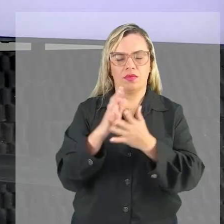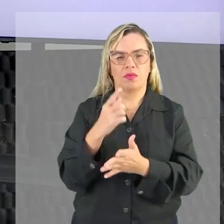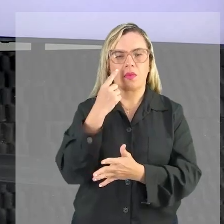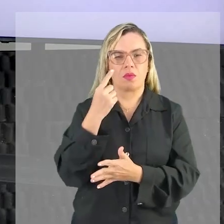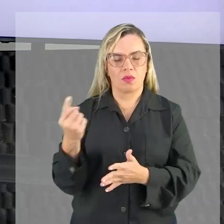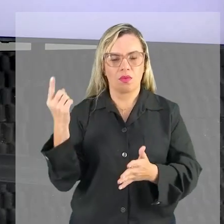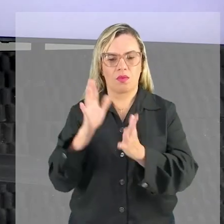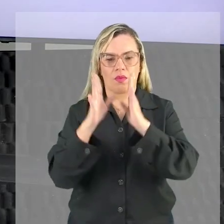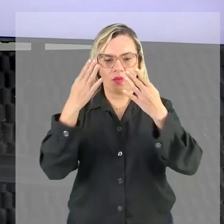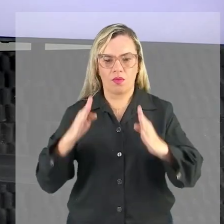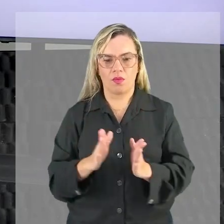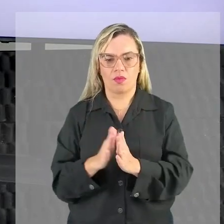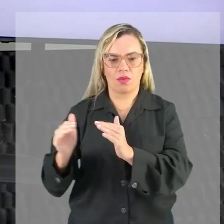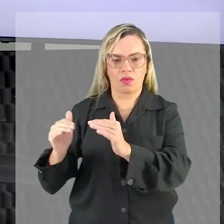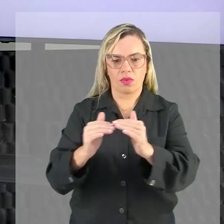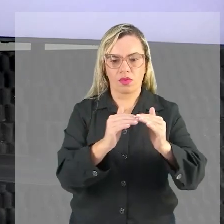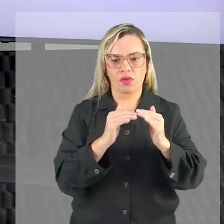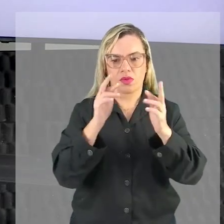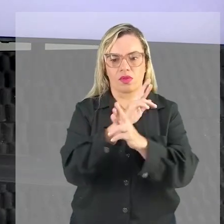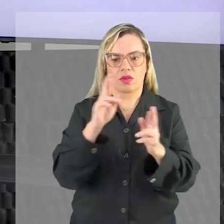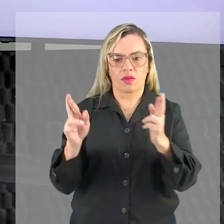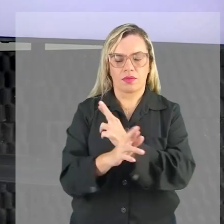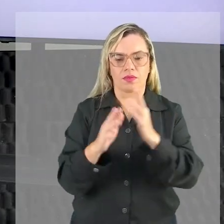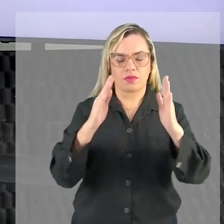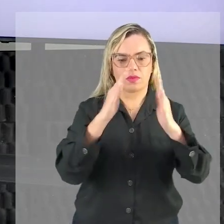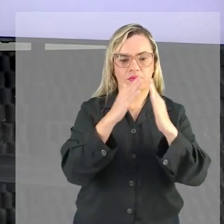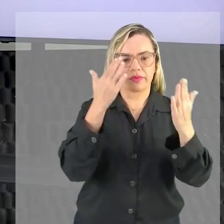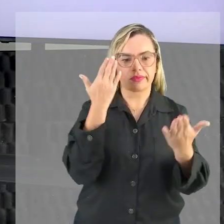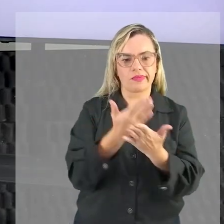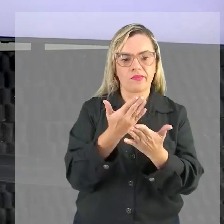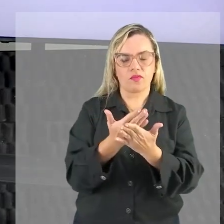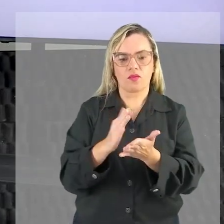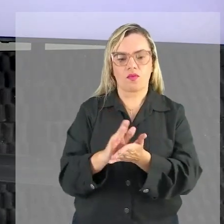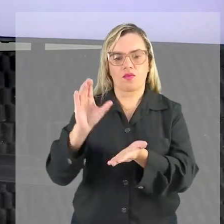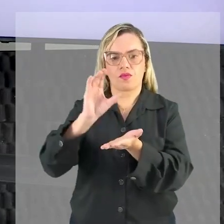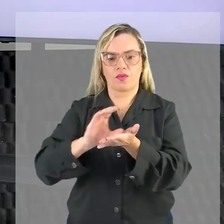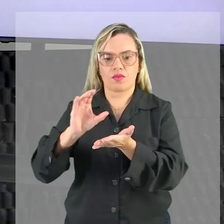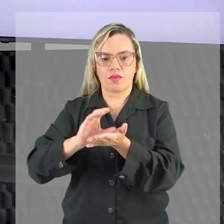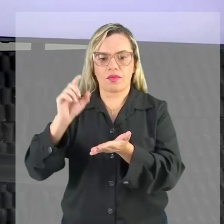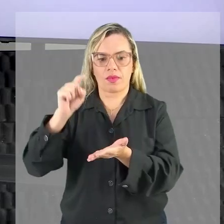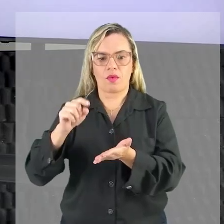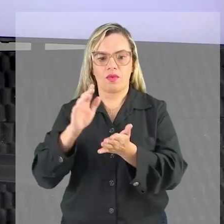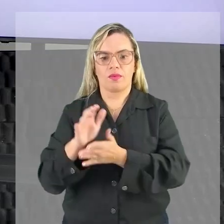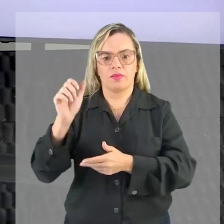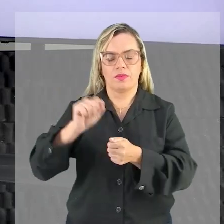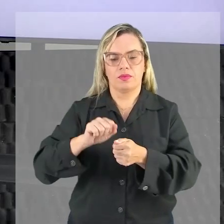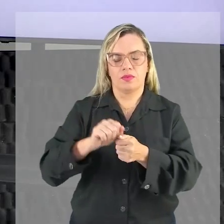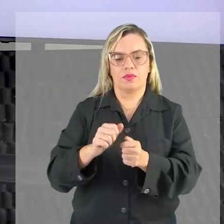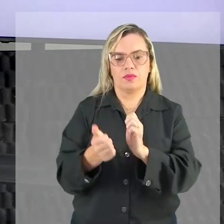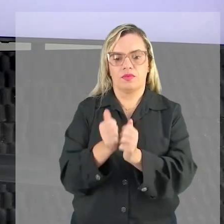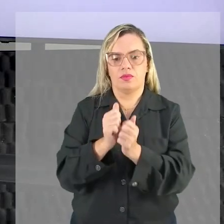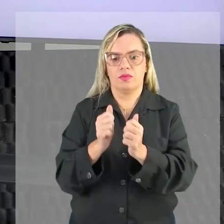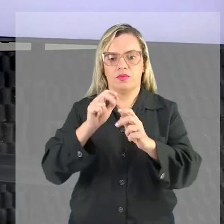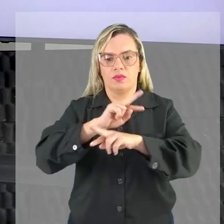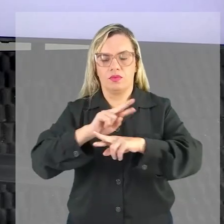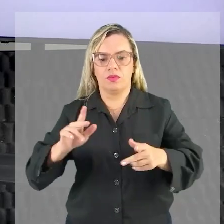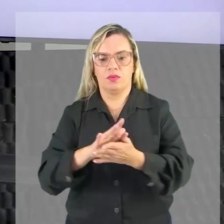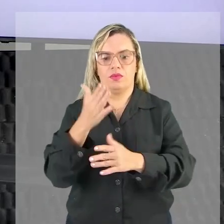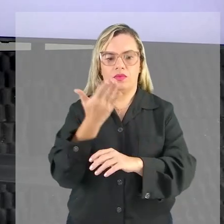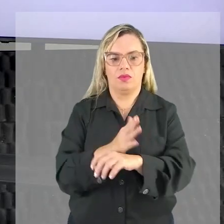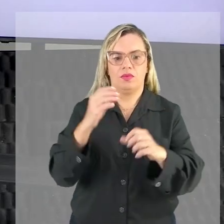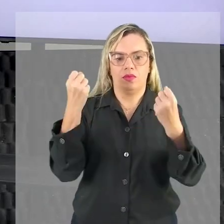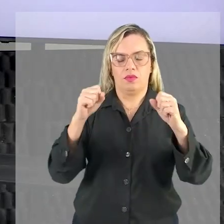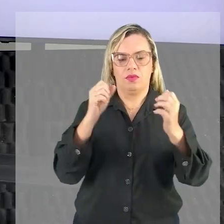direta entre escolaridade e renda na realização de esportes ou atividade física.